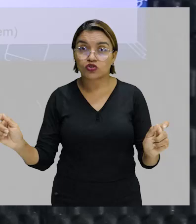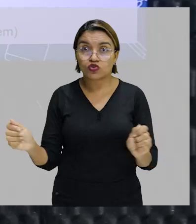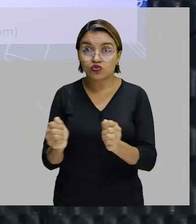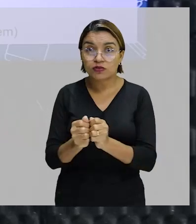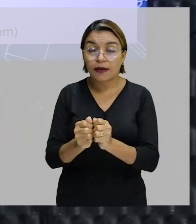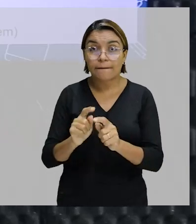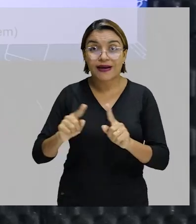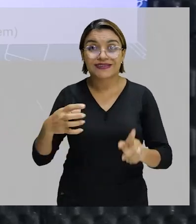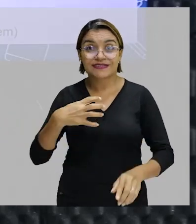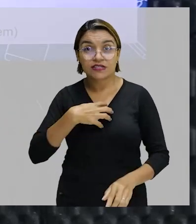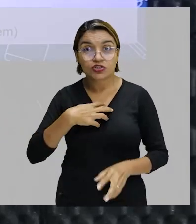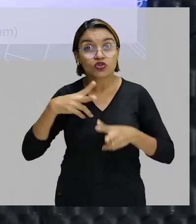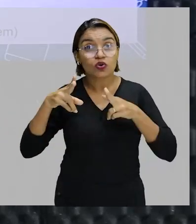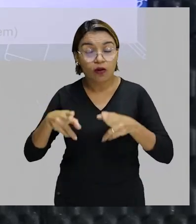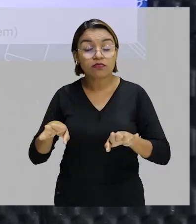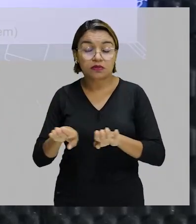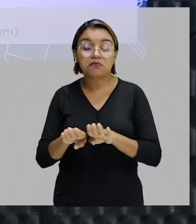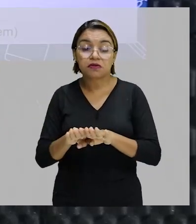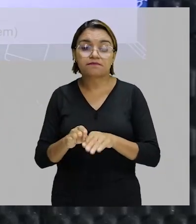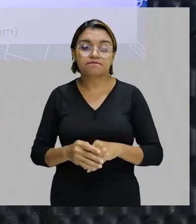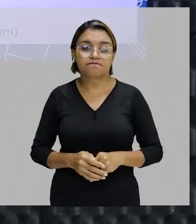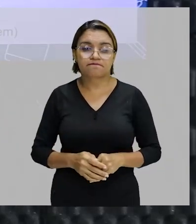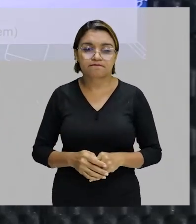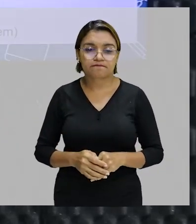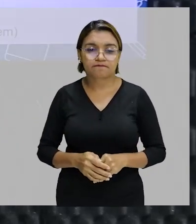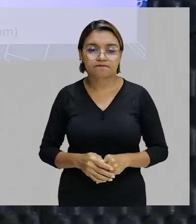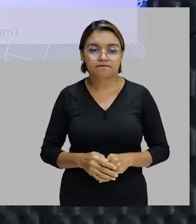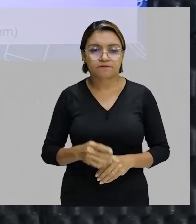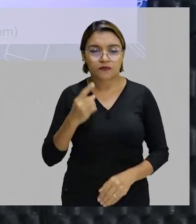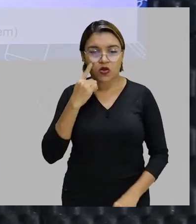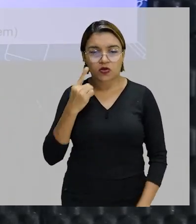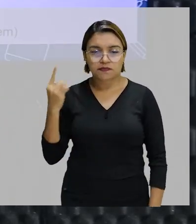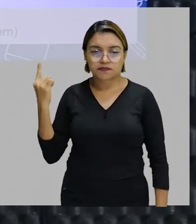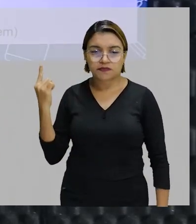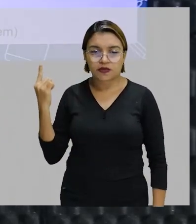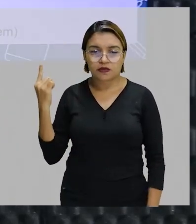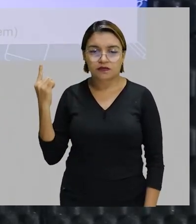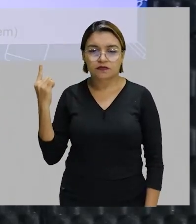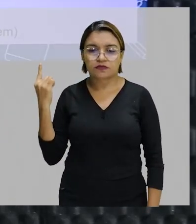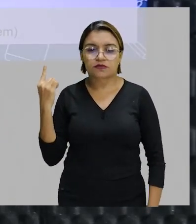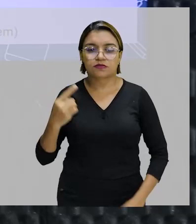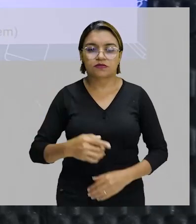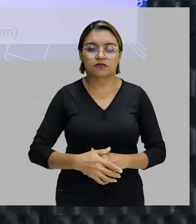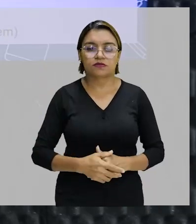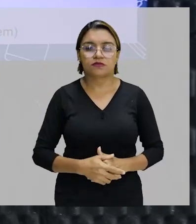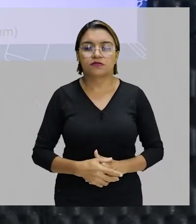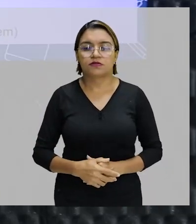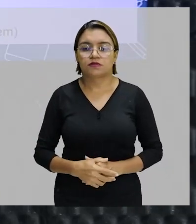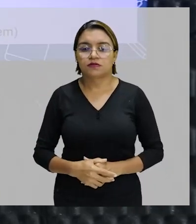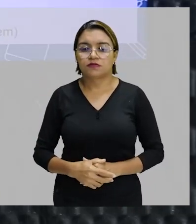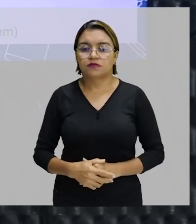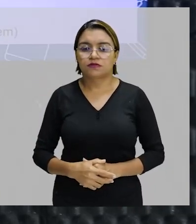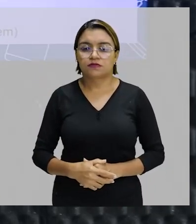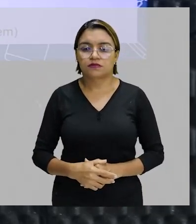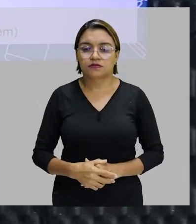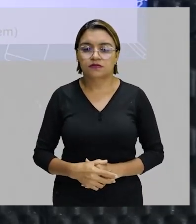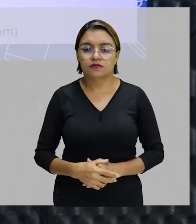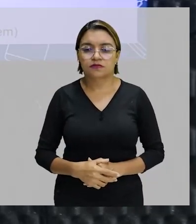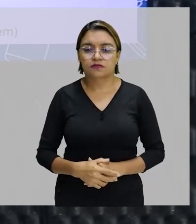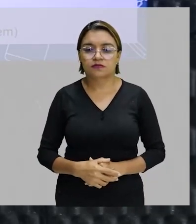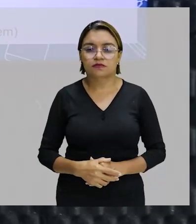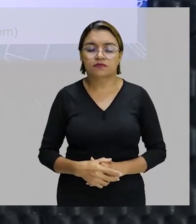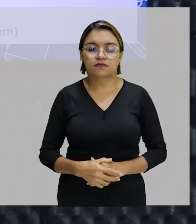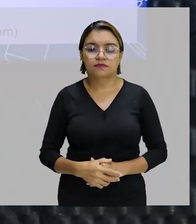sentido exatamente a mesma coisa. Annie hadn't had the time to explain their side